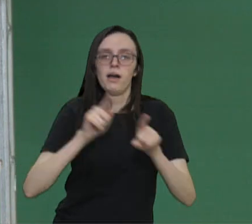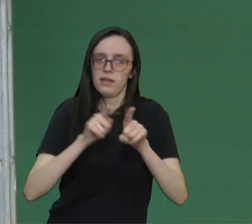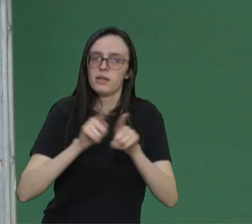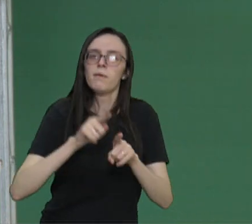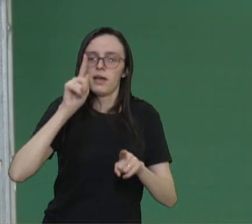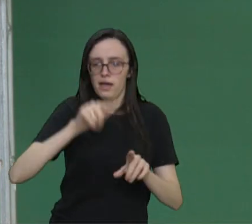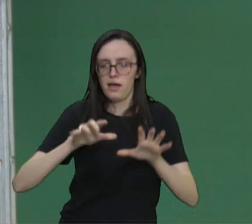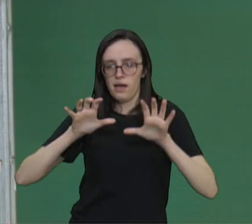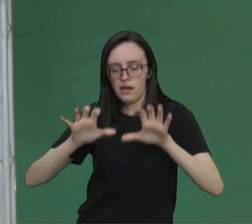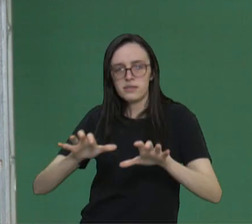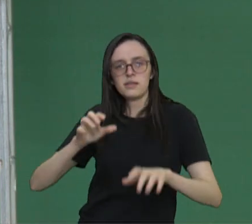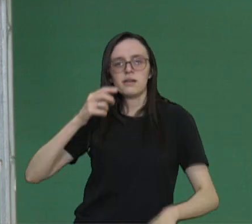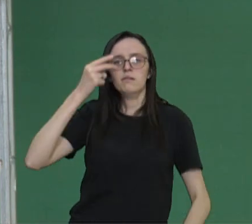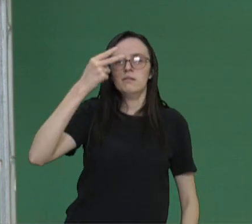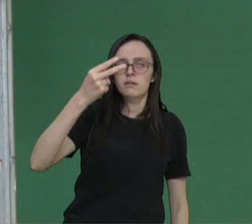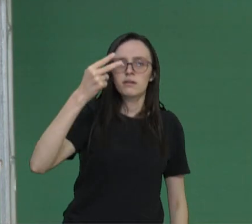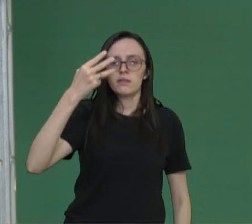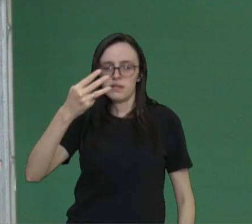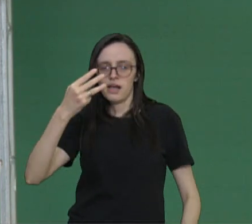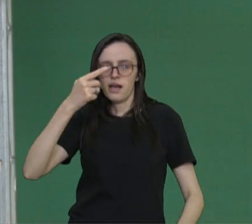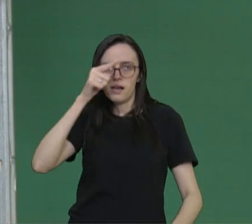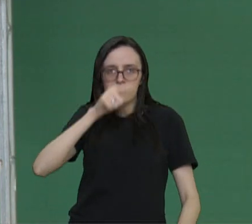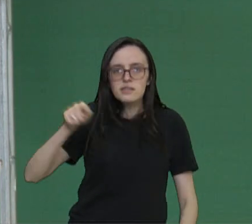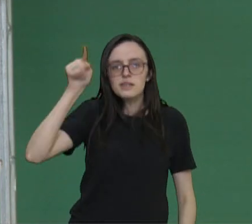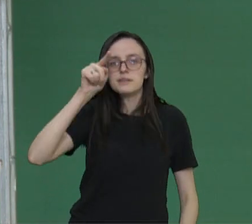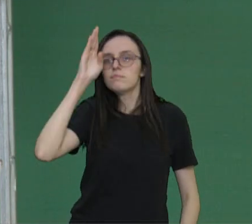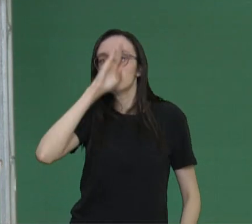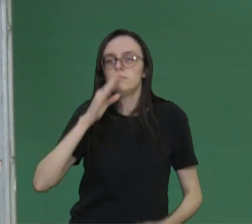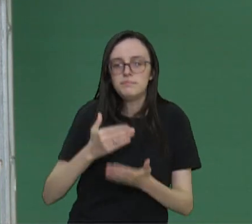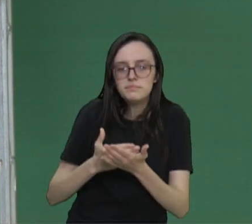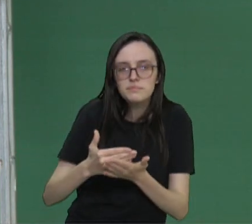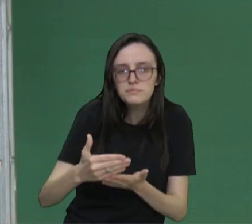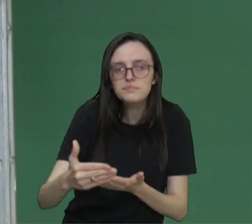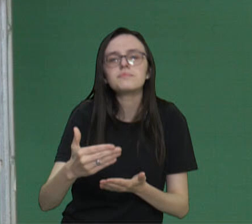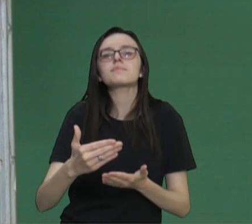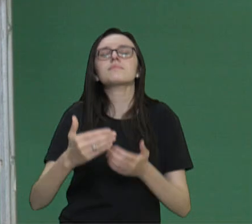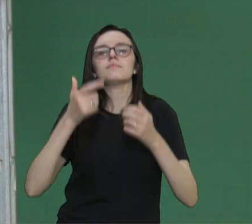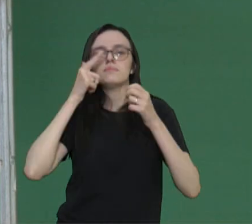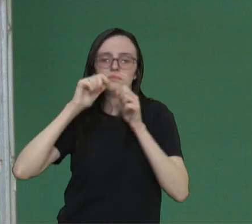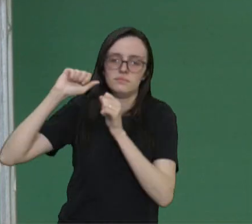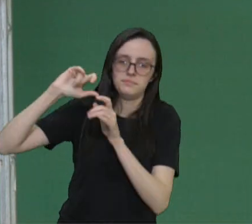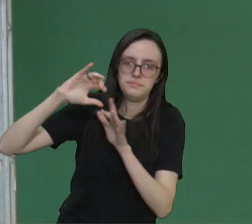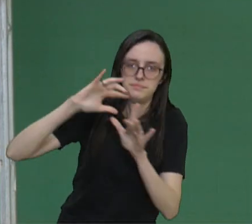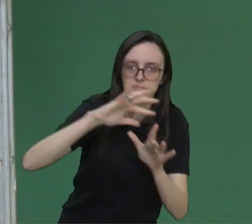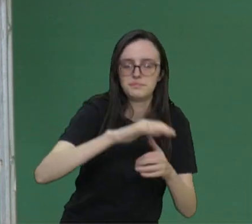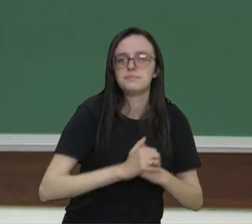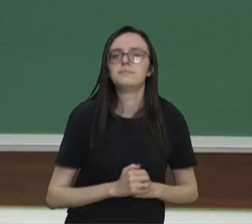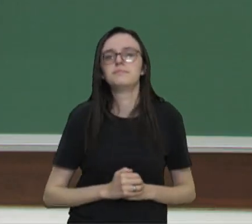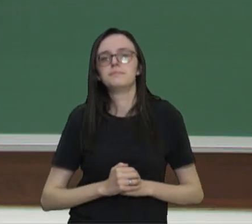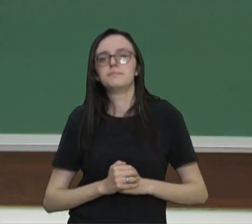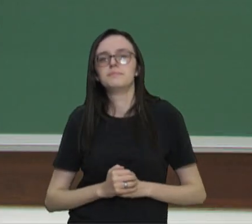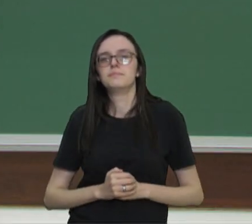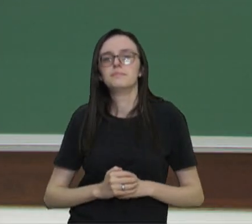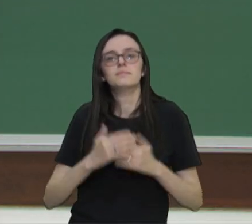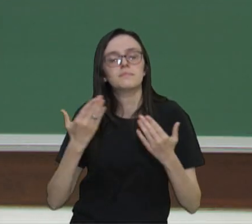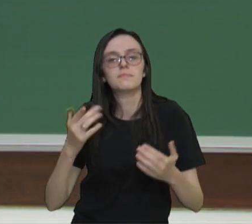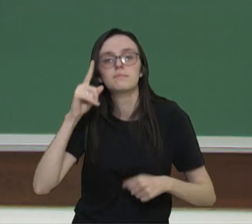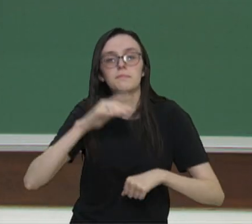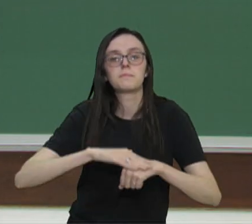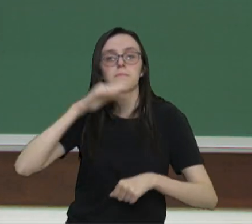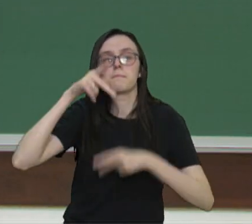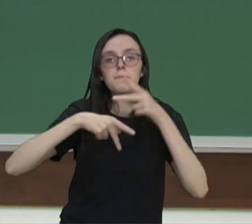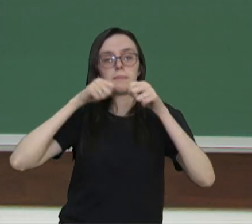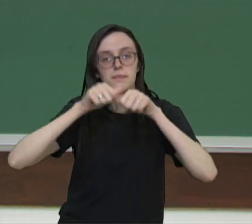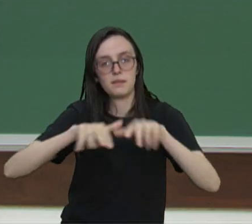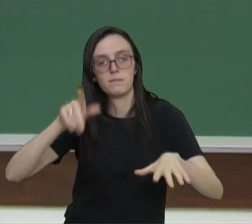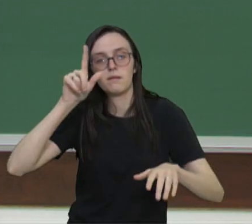desses segundo e terceiro ciclo que o Brasil começou a ser interiorizado, ou seja, né? Mais